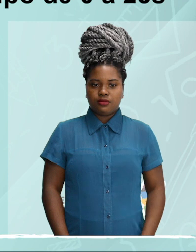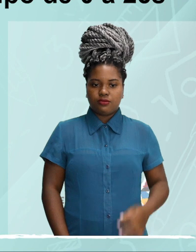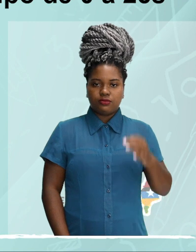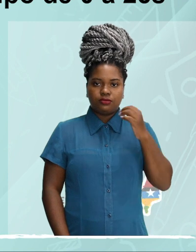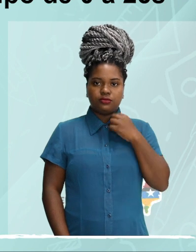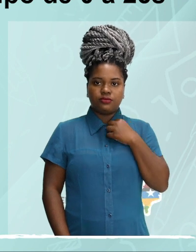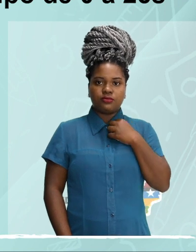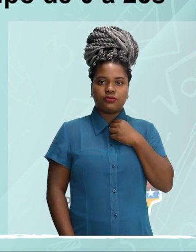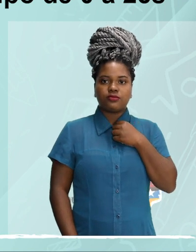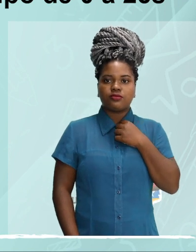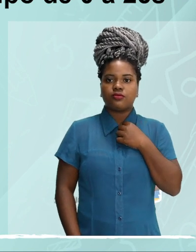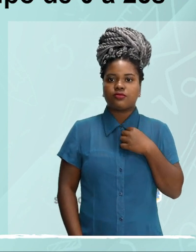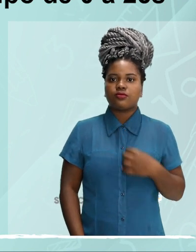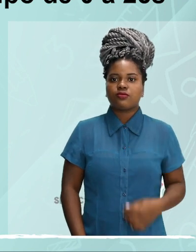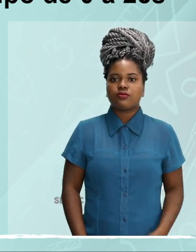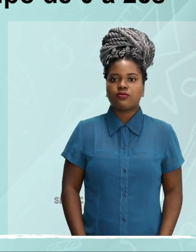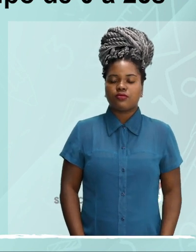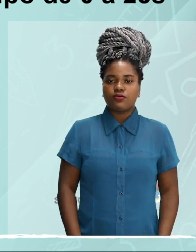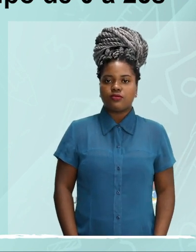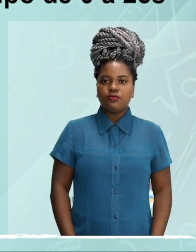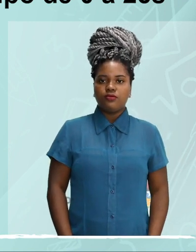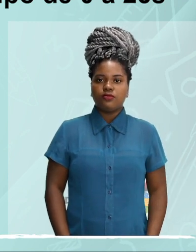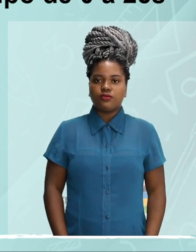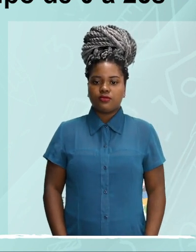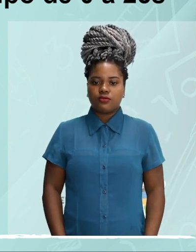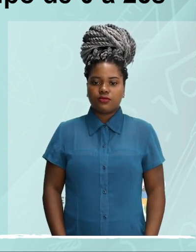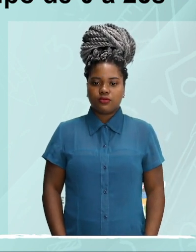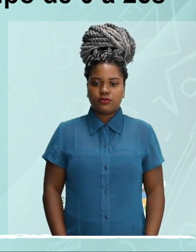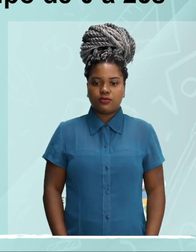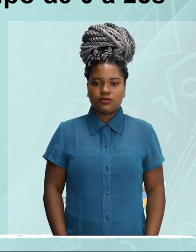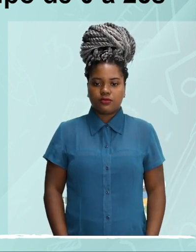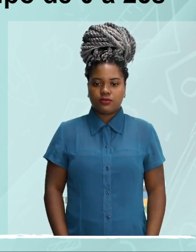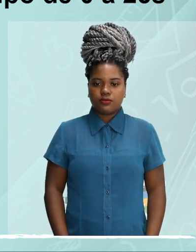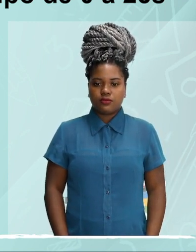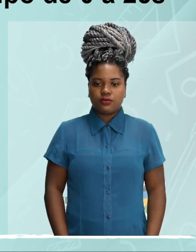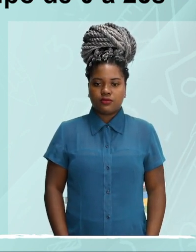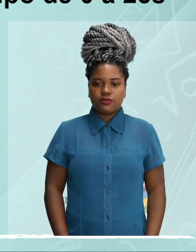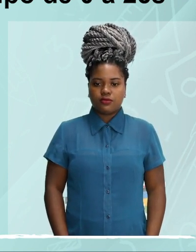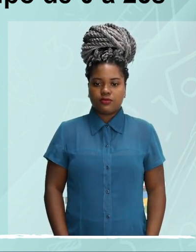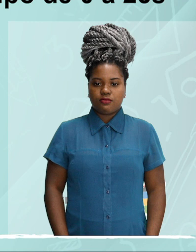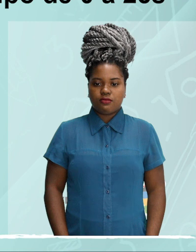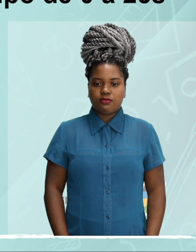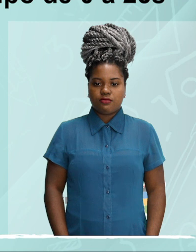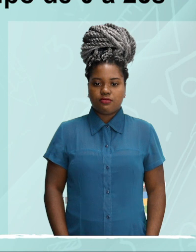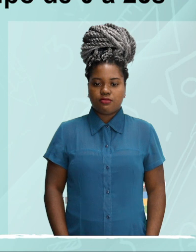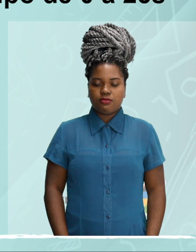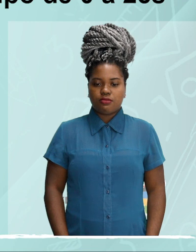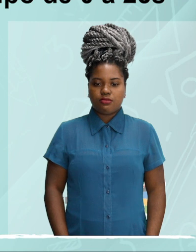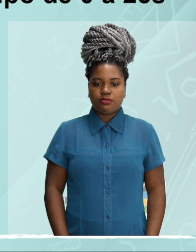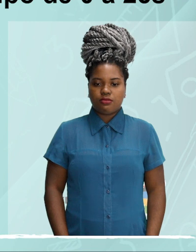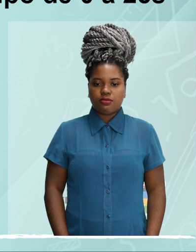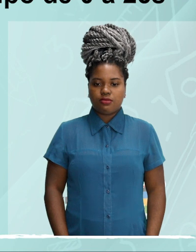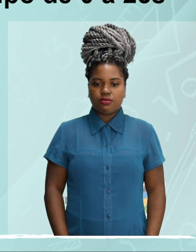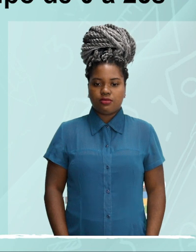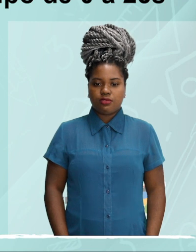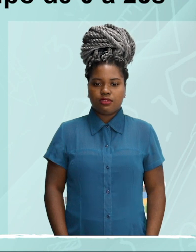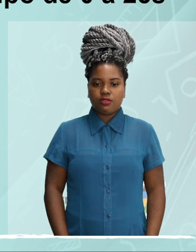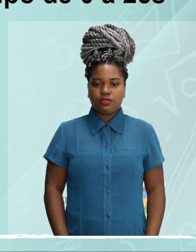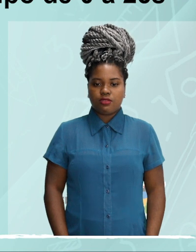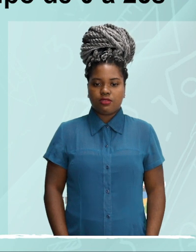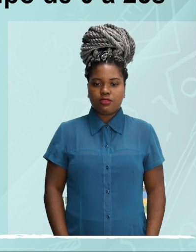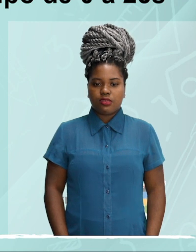que produz o mesmo impulso que a força representada no gráfico durante o intervalo de tempo de 0